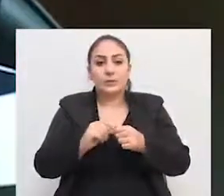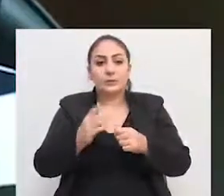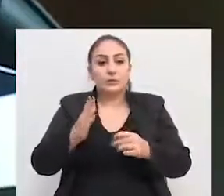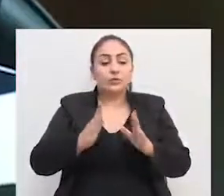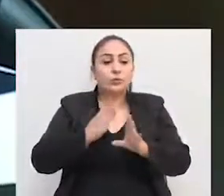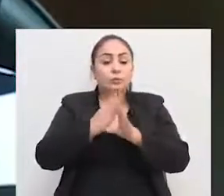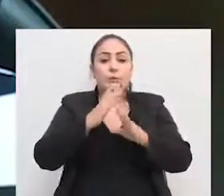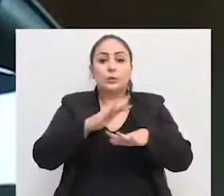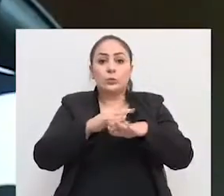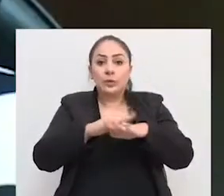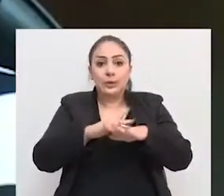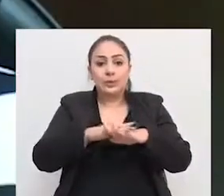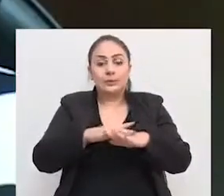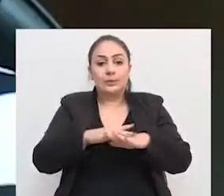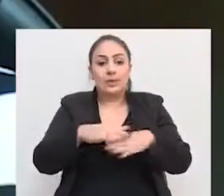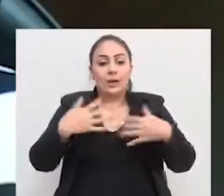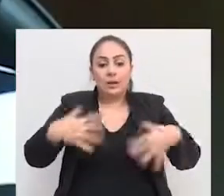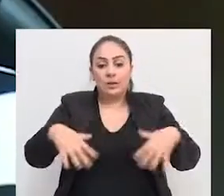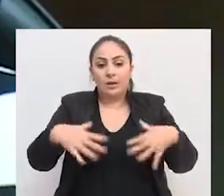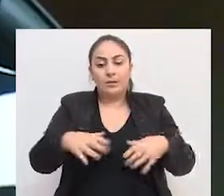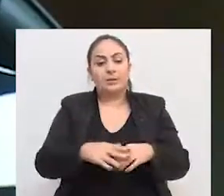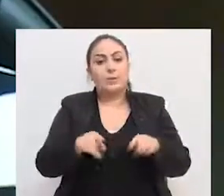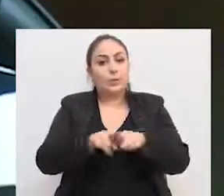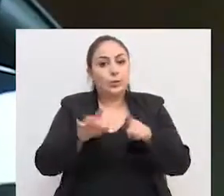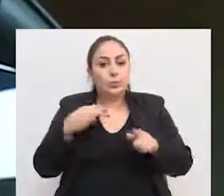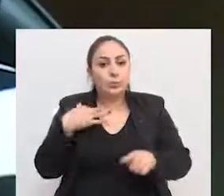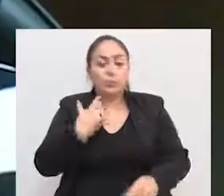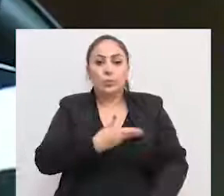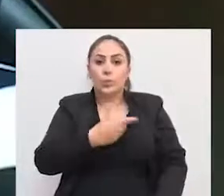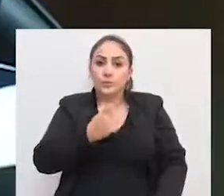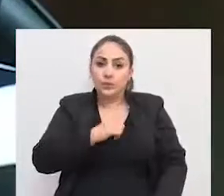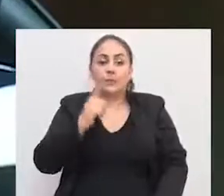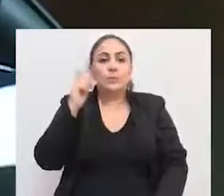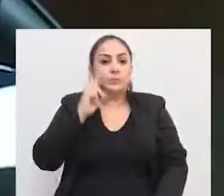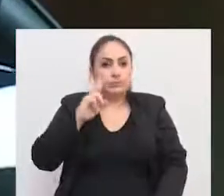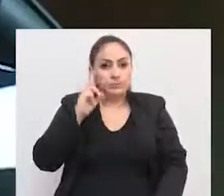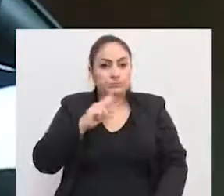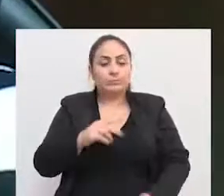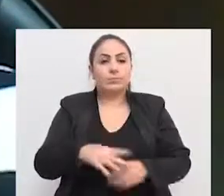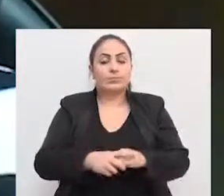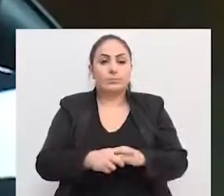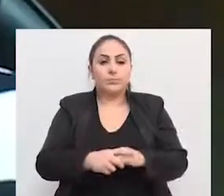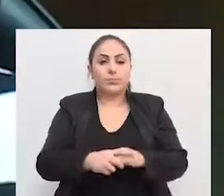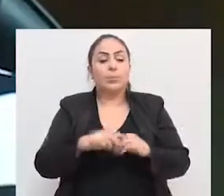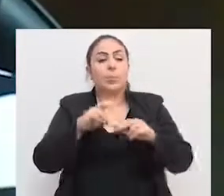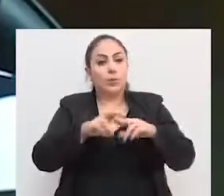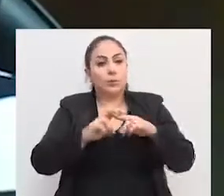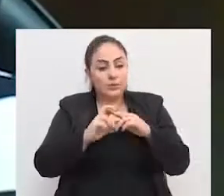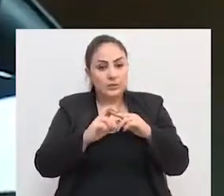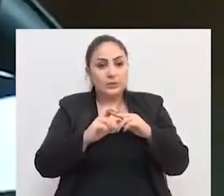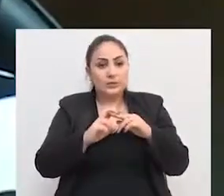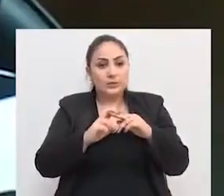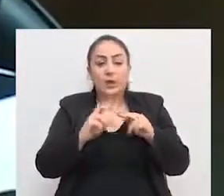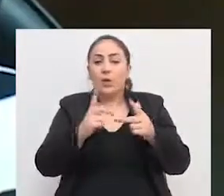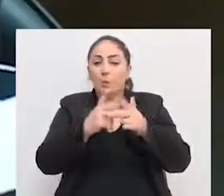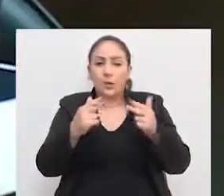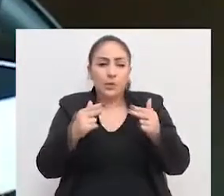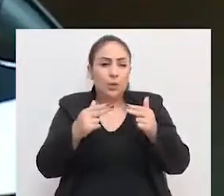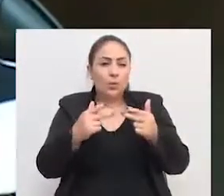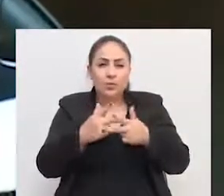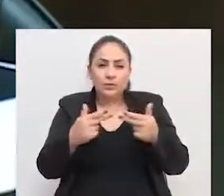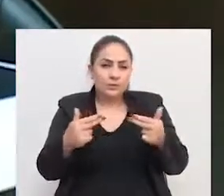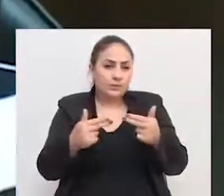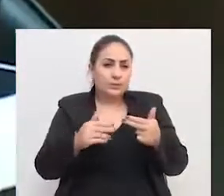da doença, ao ficar doente. Então, a gente tem esse resgate. E com isso,